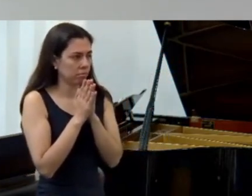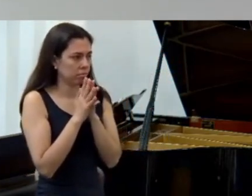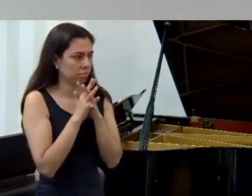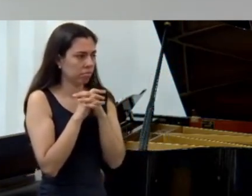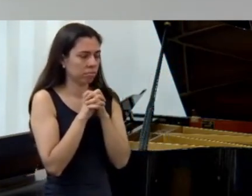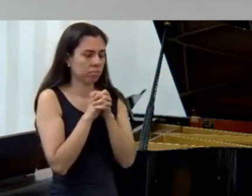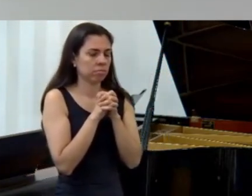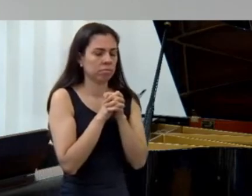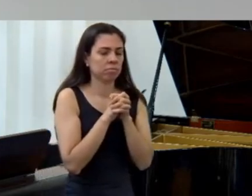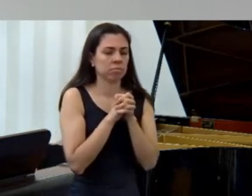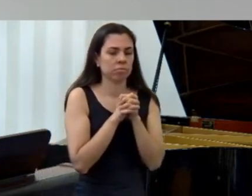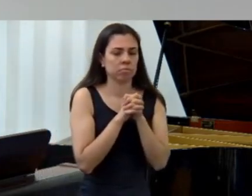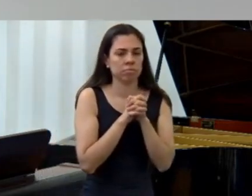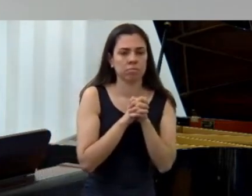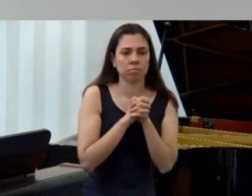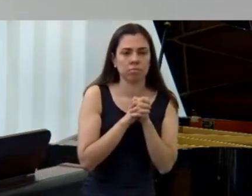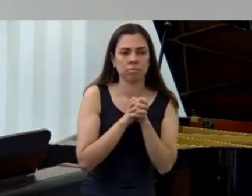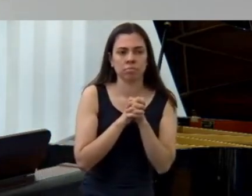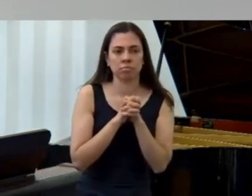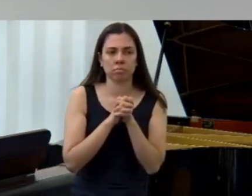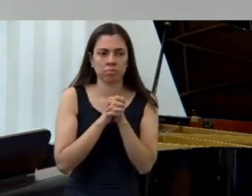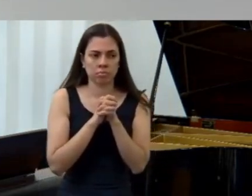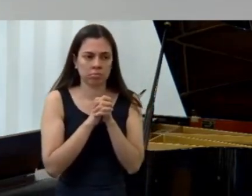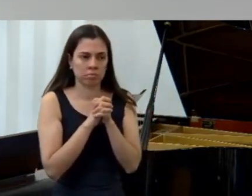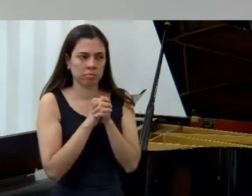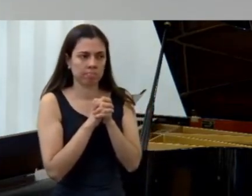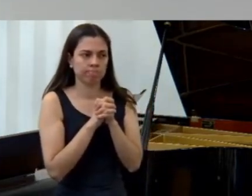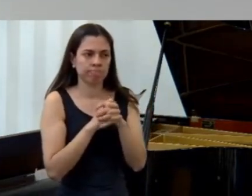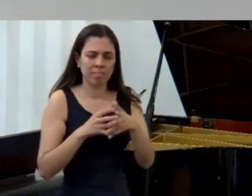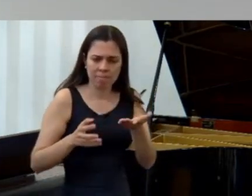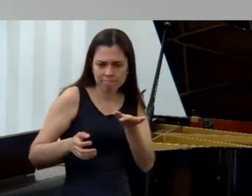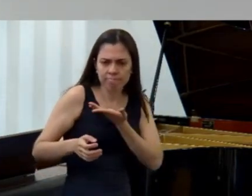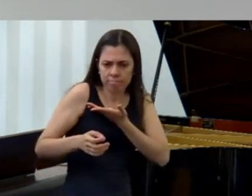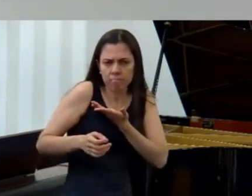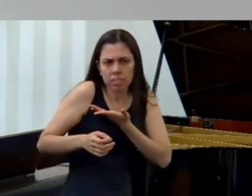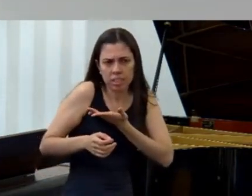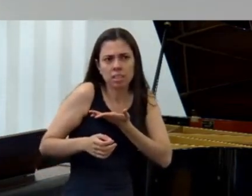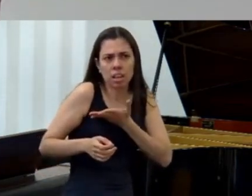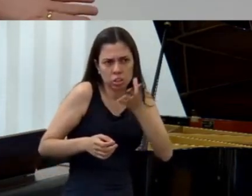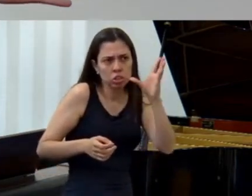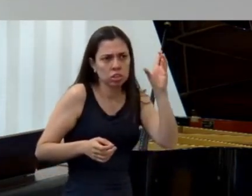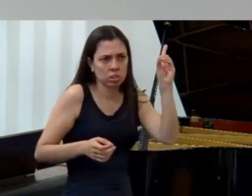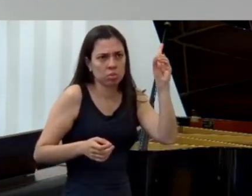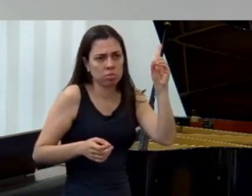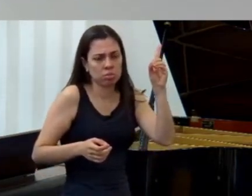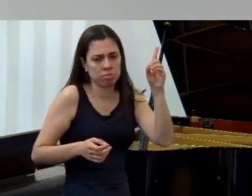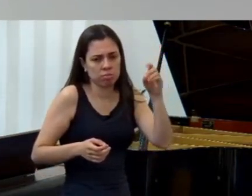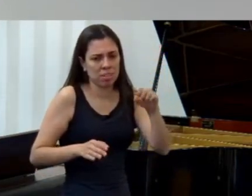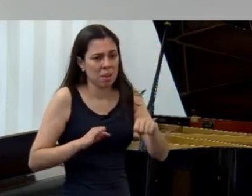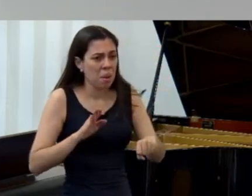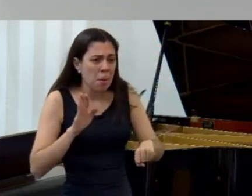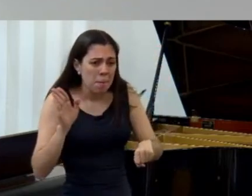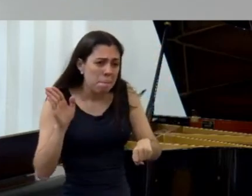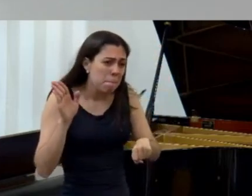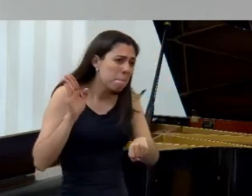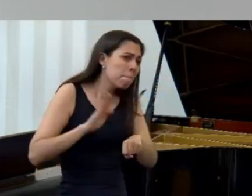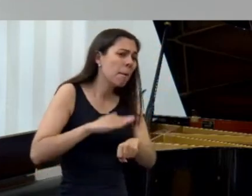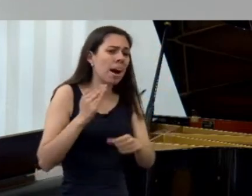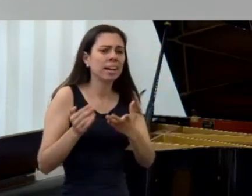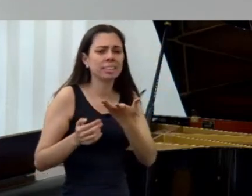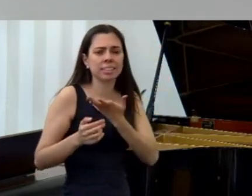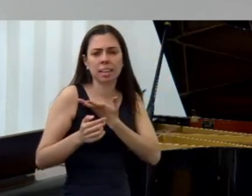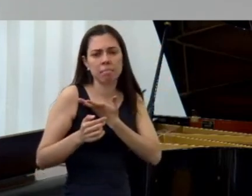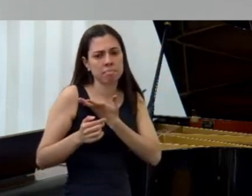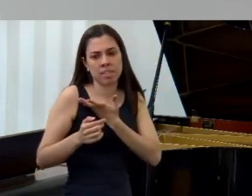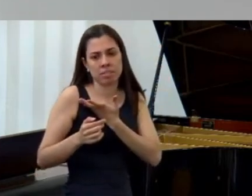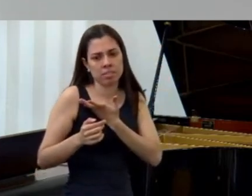não chove, um homem que tem intimidade com Deus, que talvez nenhum de nós aqui tenha a intimidade que ele teve